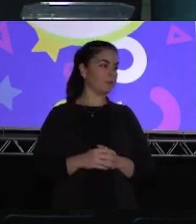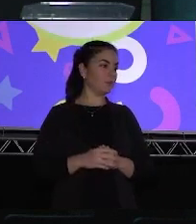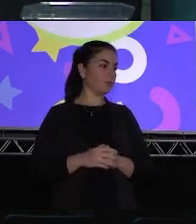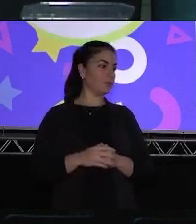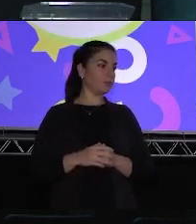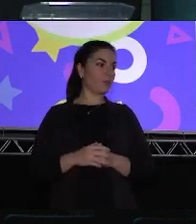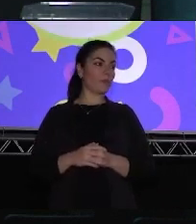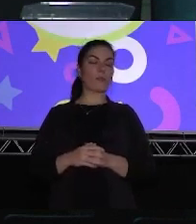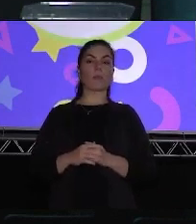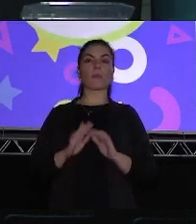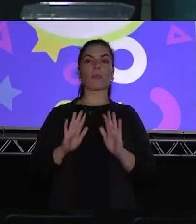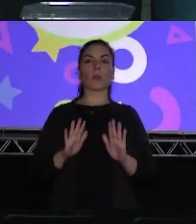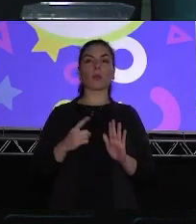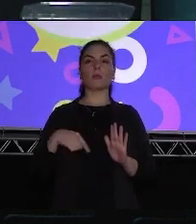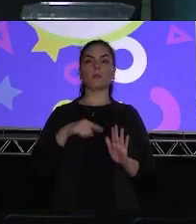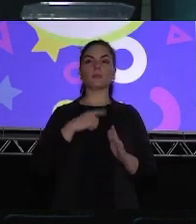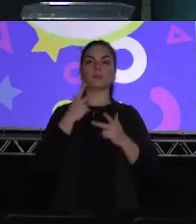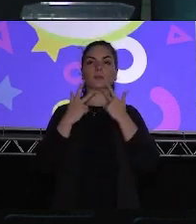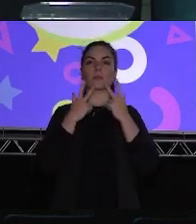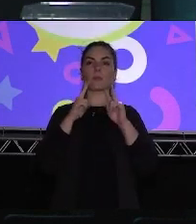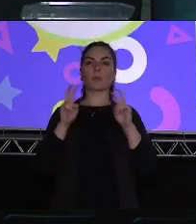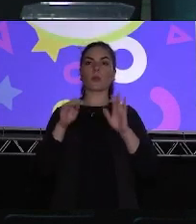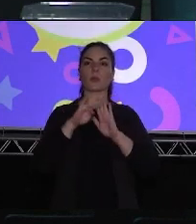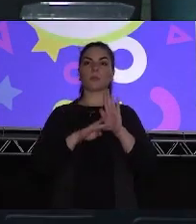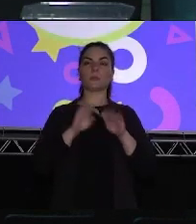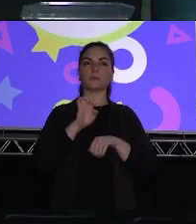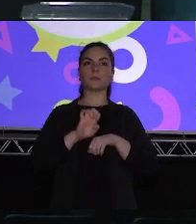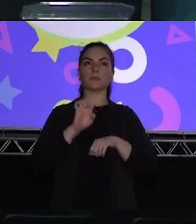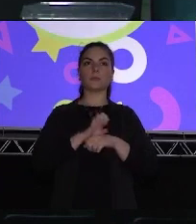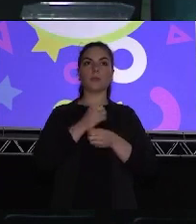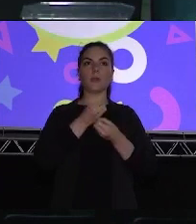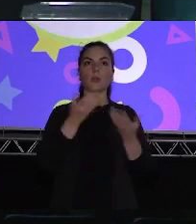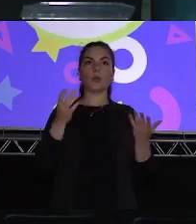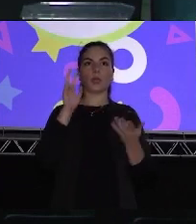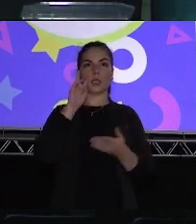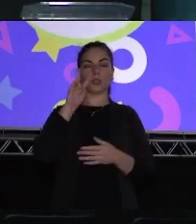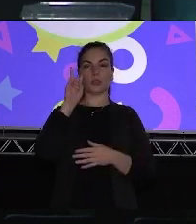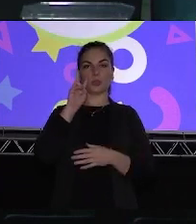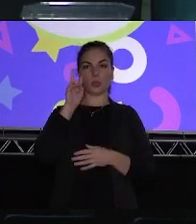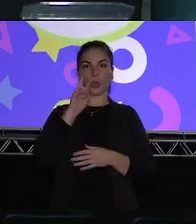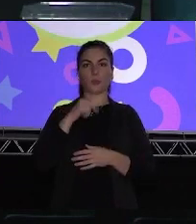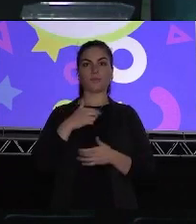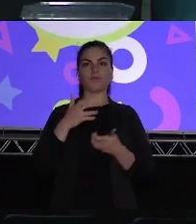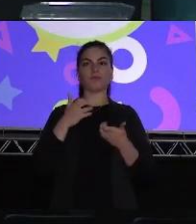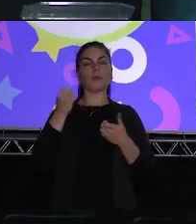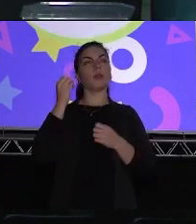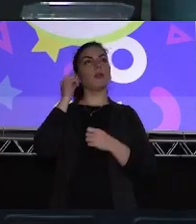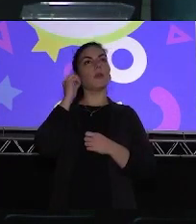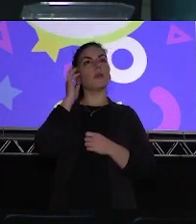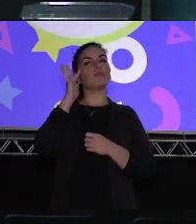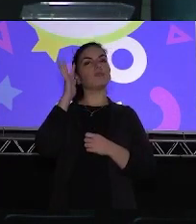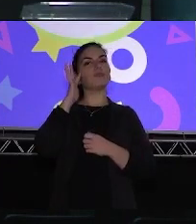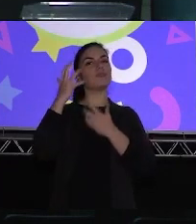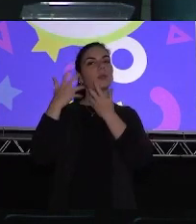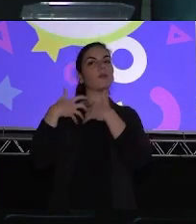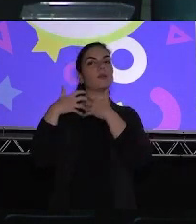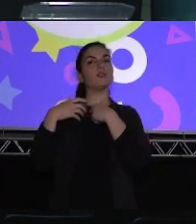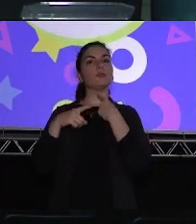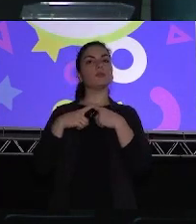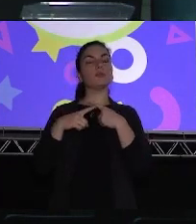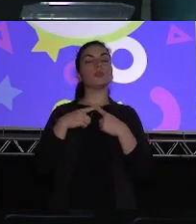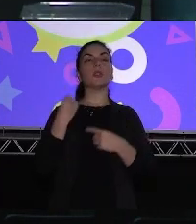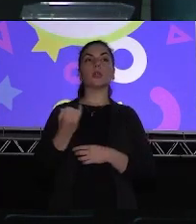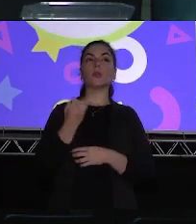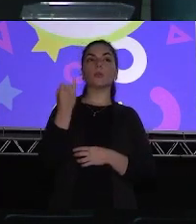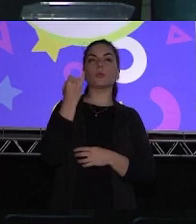Muito bem. Antes da gente falar sobre o programa de estágio e contar para vocês a história, a gente queria refletir um pouquinho com vocês por que é tão